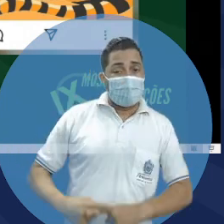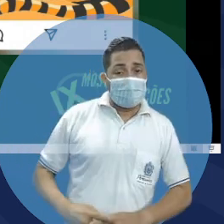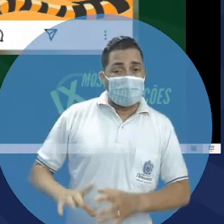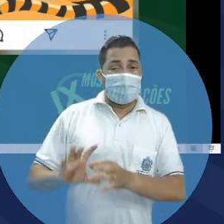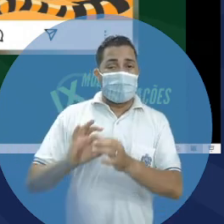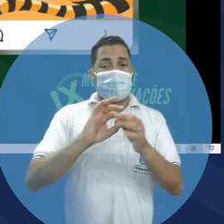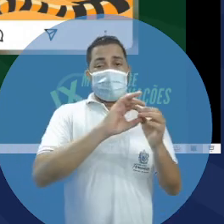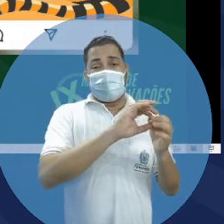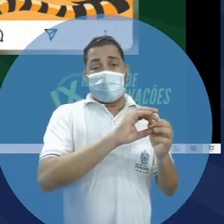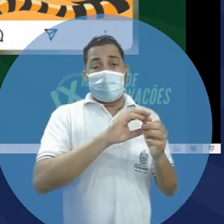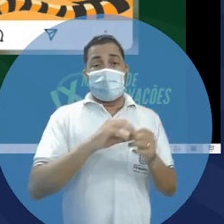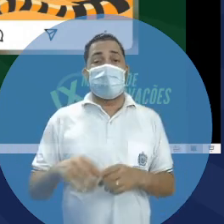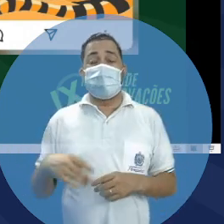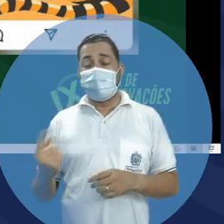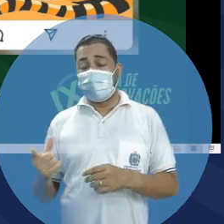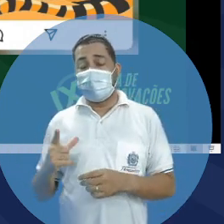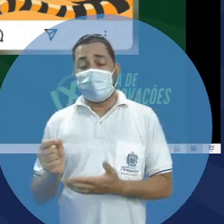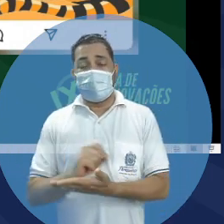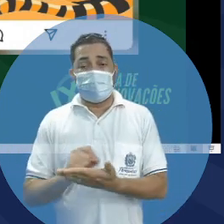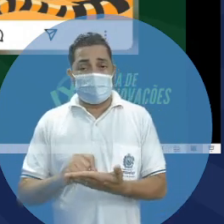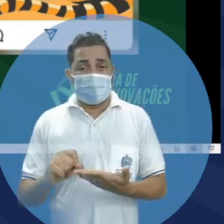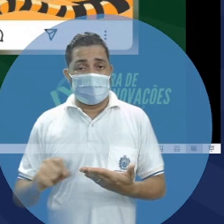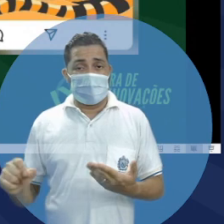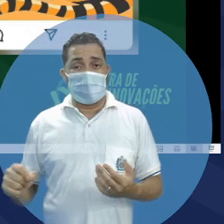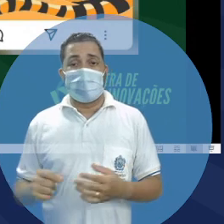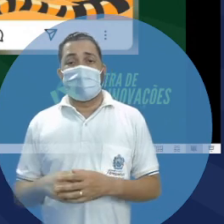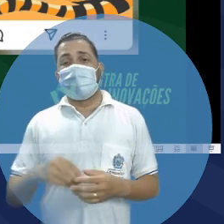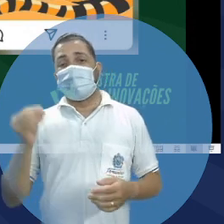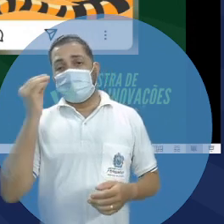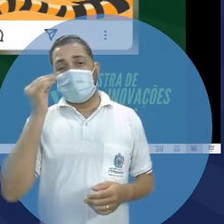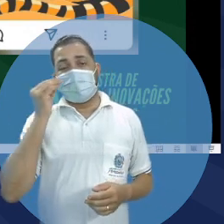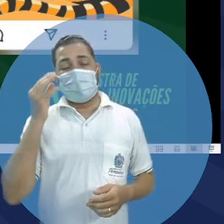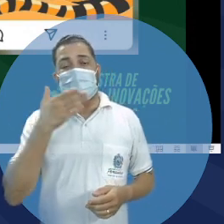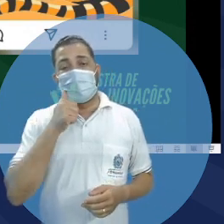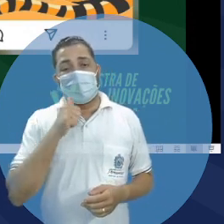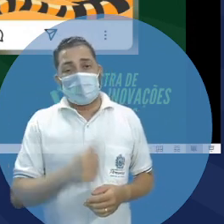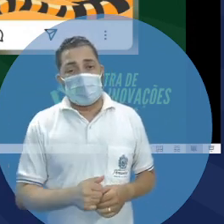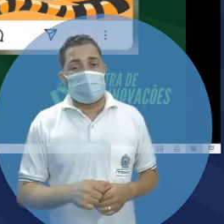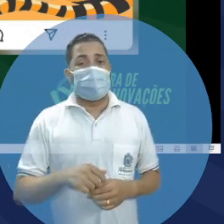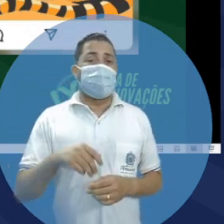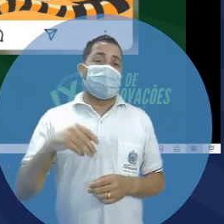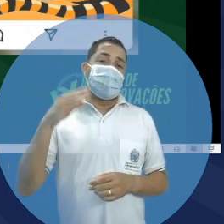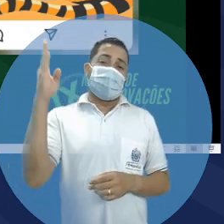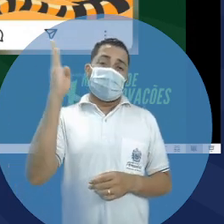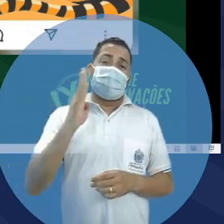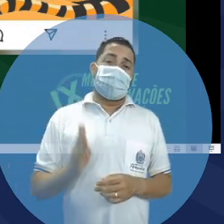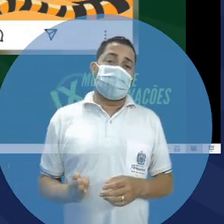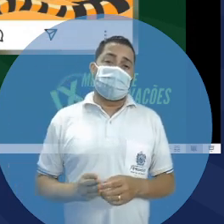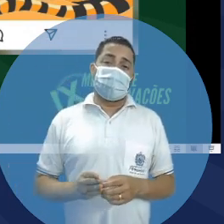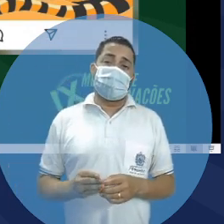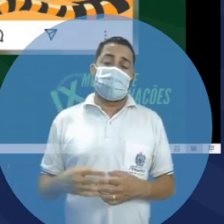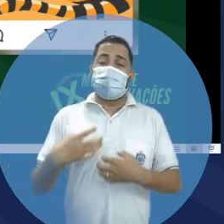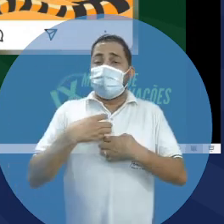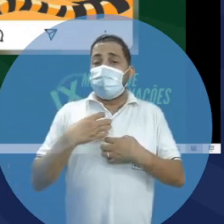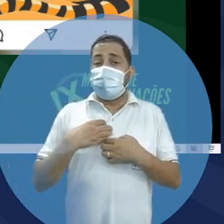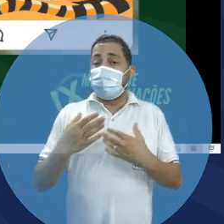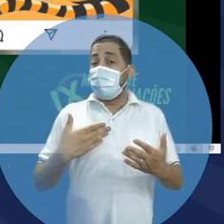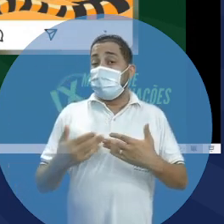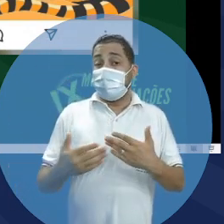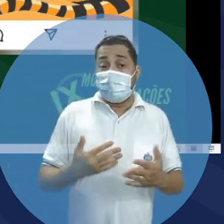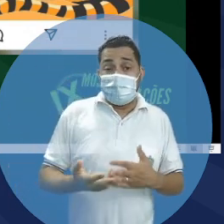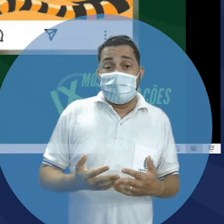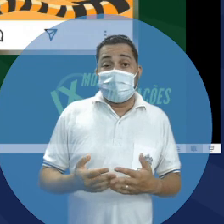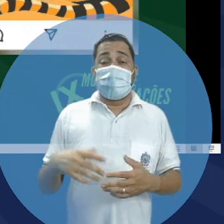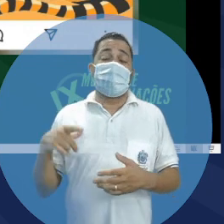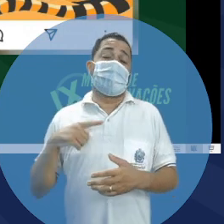escreveram essa perspectiva feminina na história do Brasil, nesse processo de independência, já que ano que vem a gente vai estar